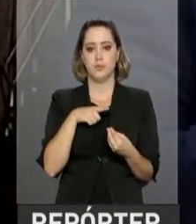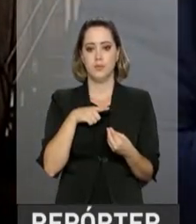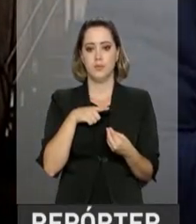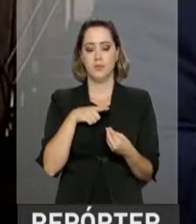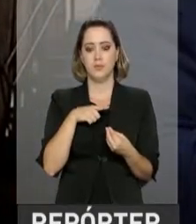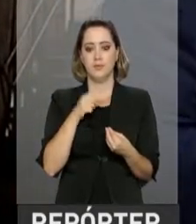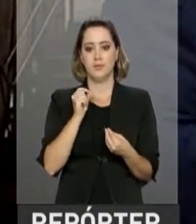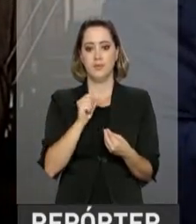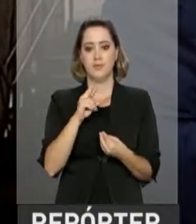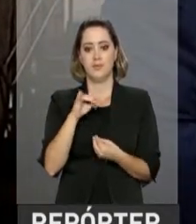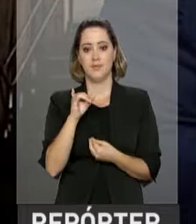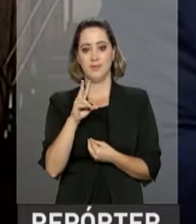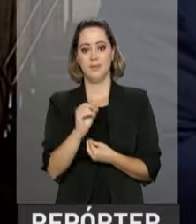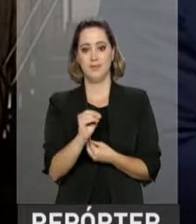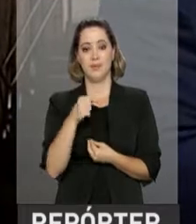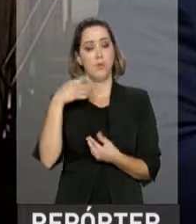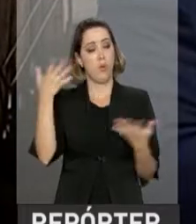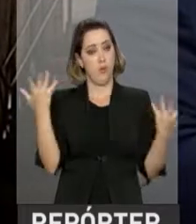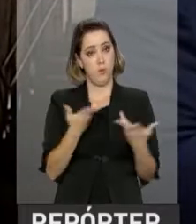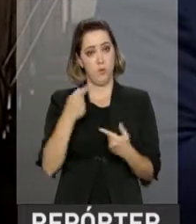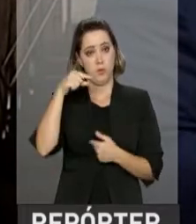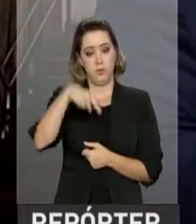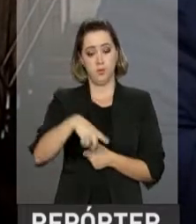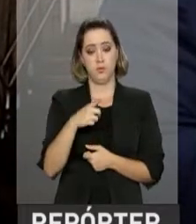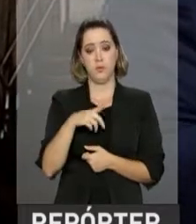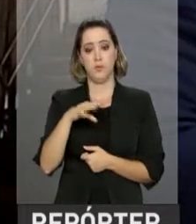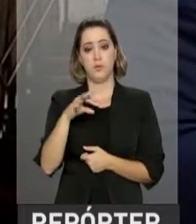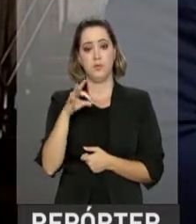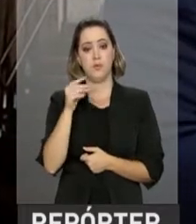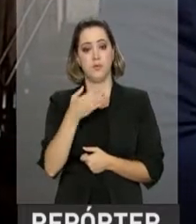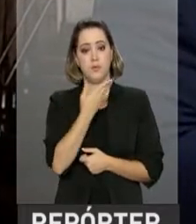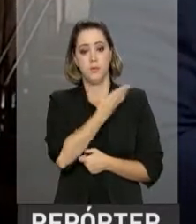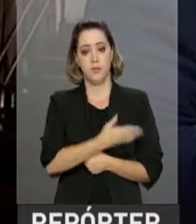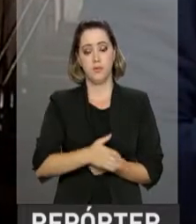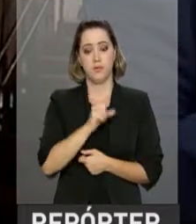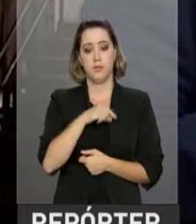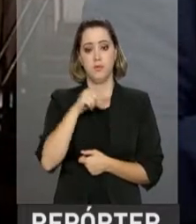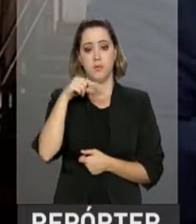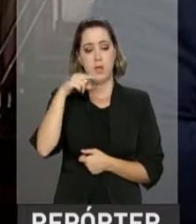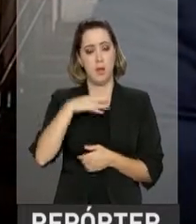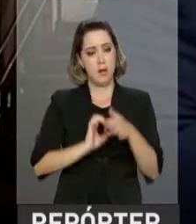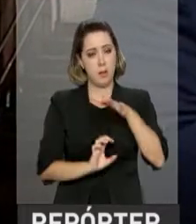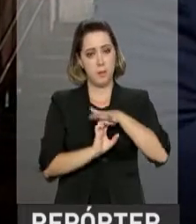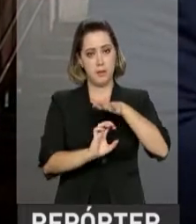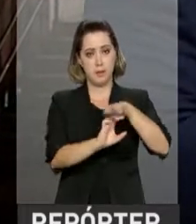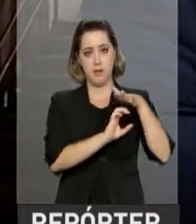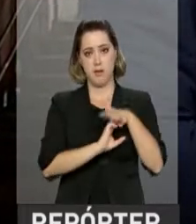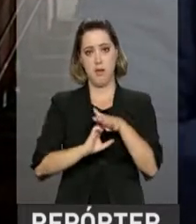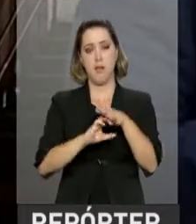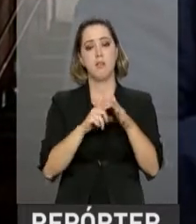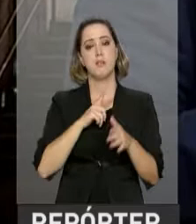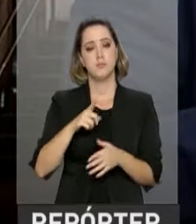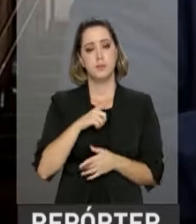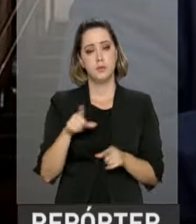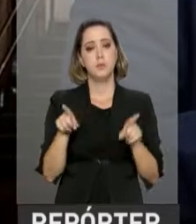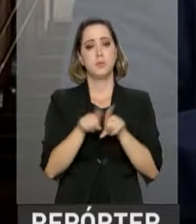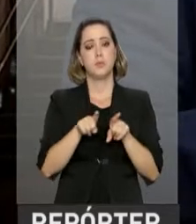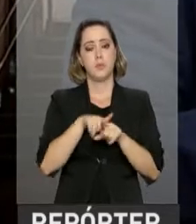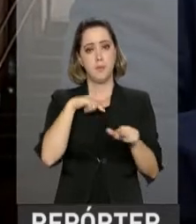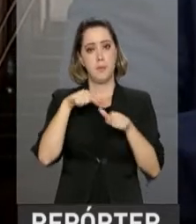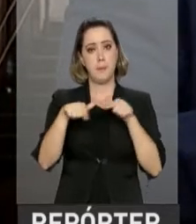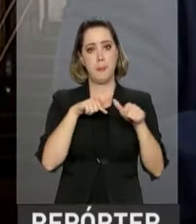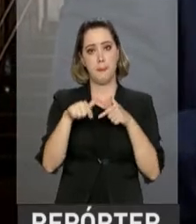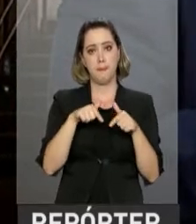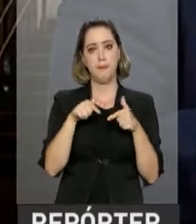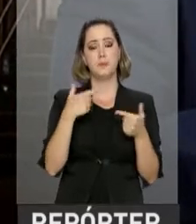vivo aqui com a gente é a taiana ela que é micro empreendedora e também trabalha em